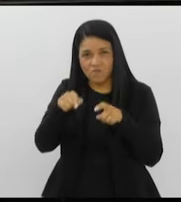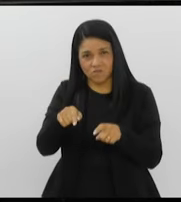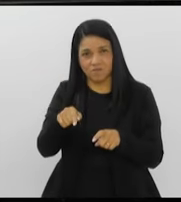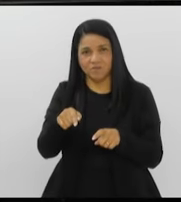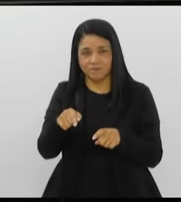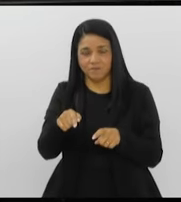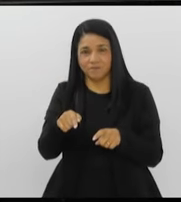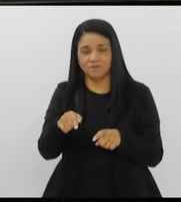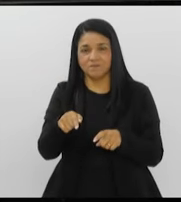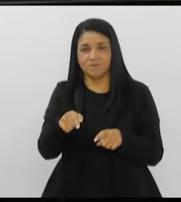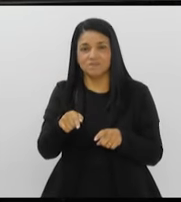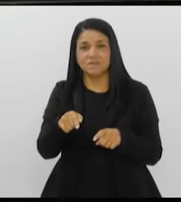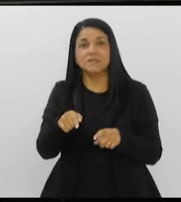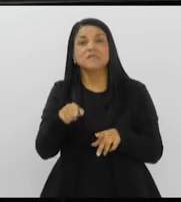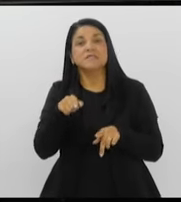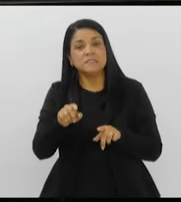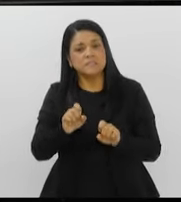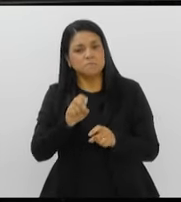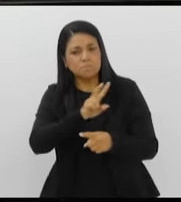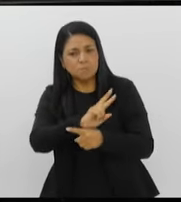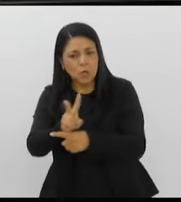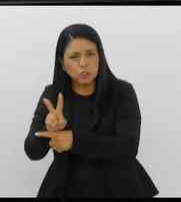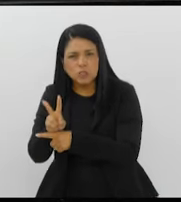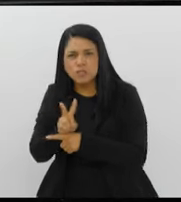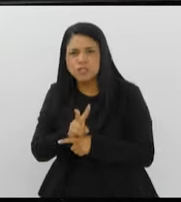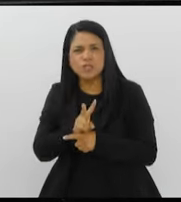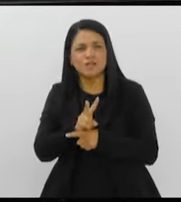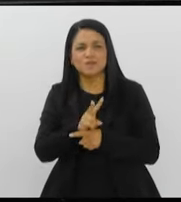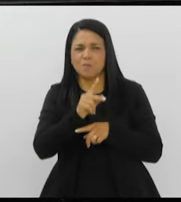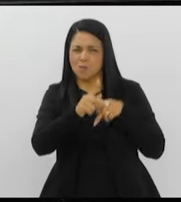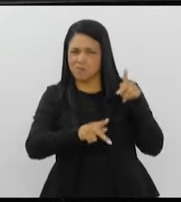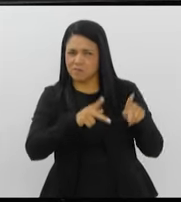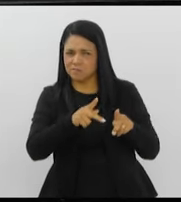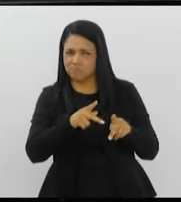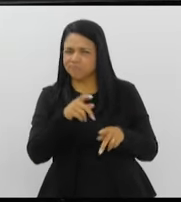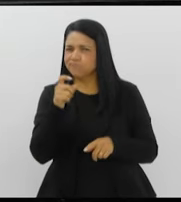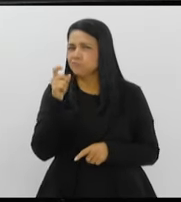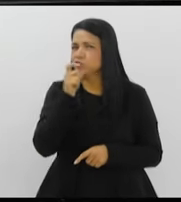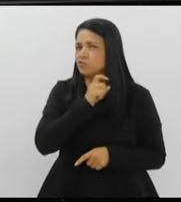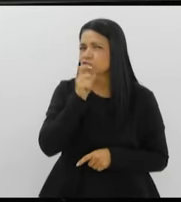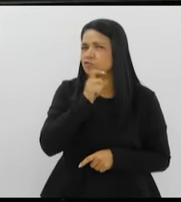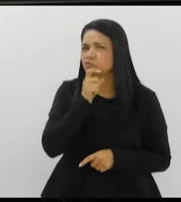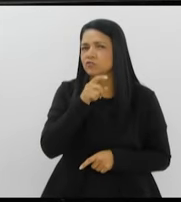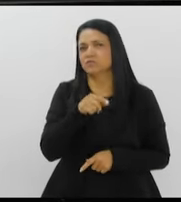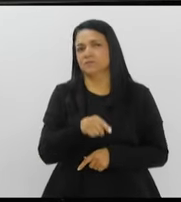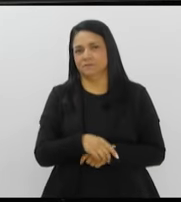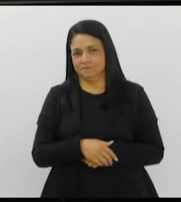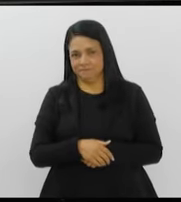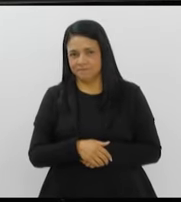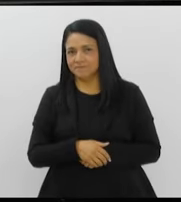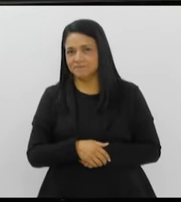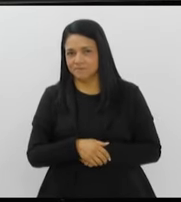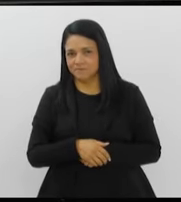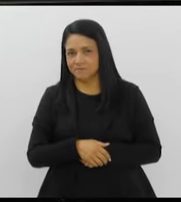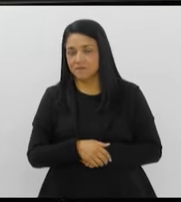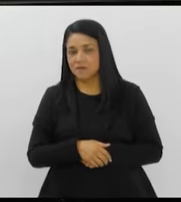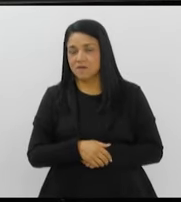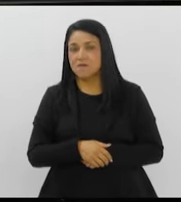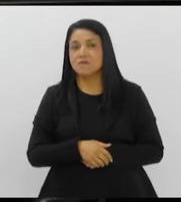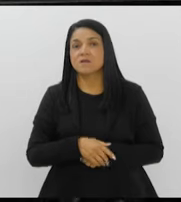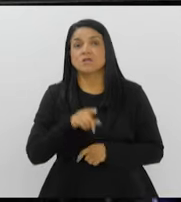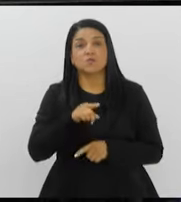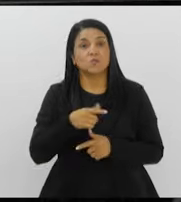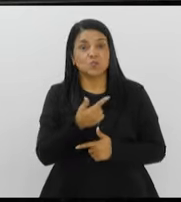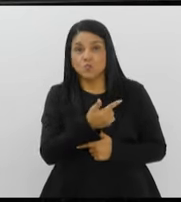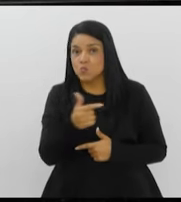dizer que estão protegendo vocês, mas é mentira, são mentirosos. Porque quando não